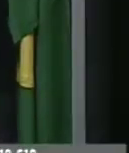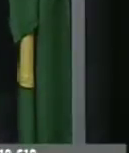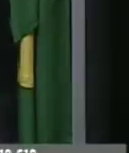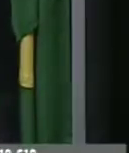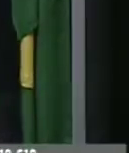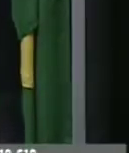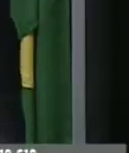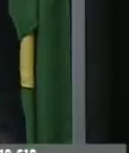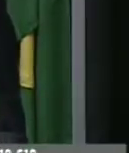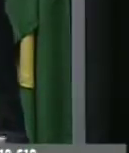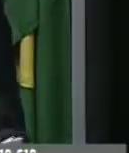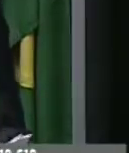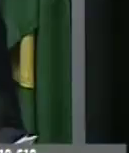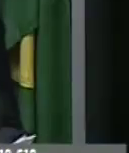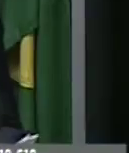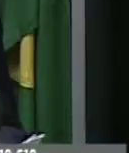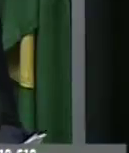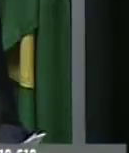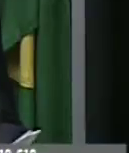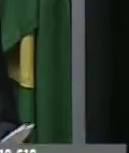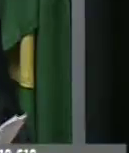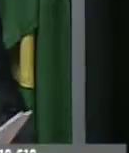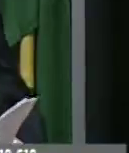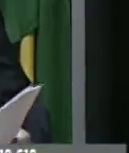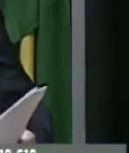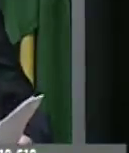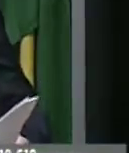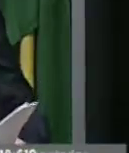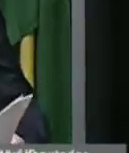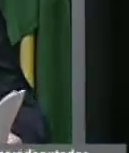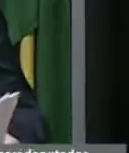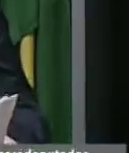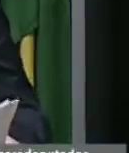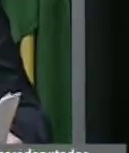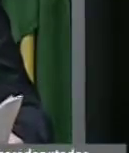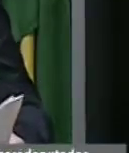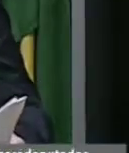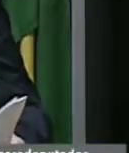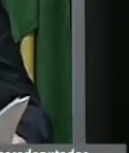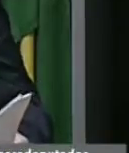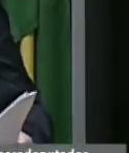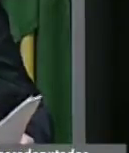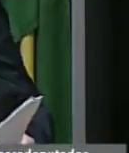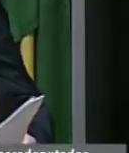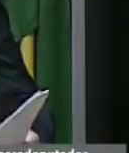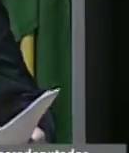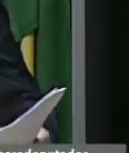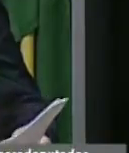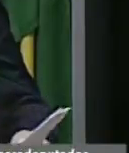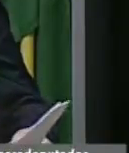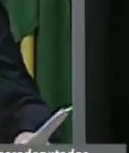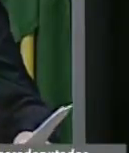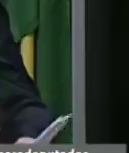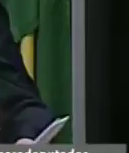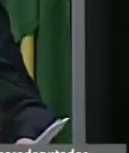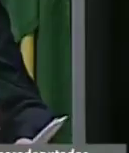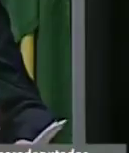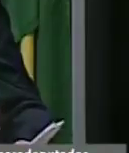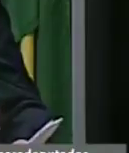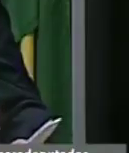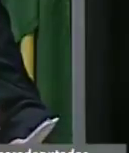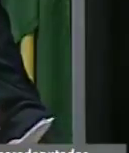mudanças e, evidentemente, na minha opinião, não será um projeto como este que vai começar a redimir o